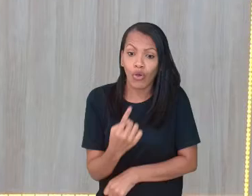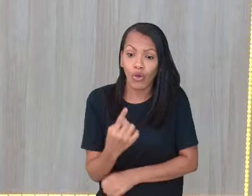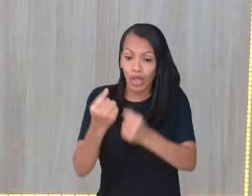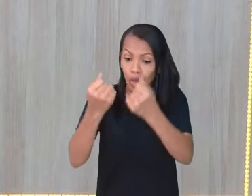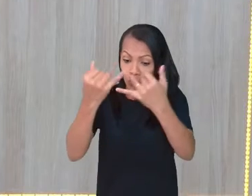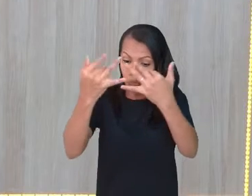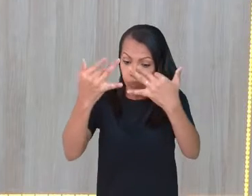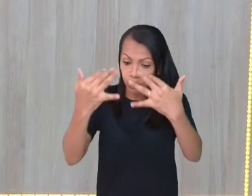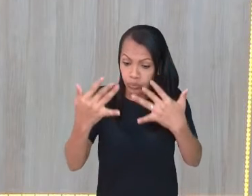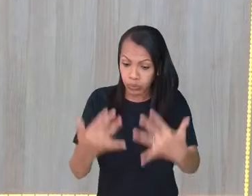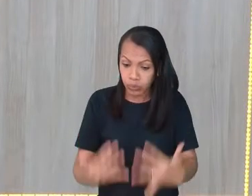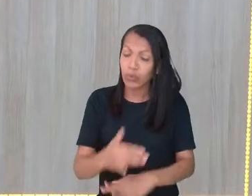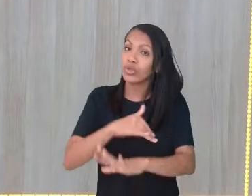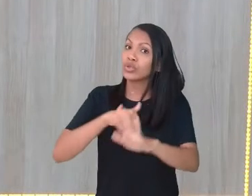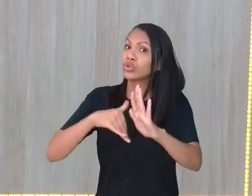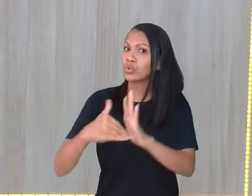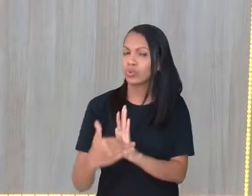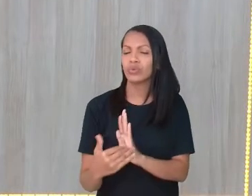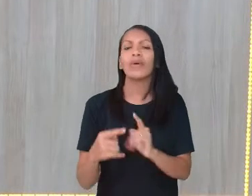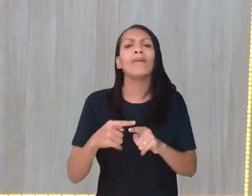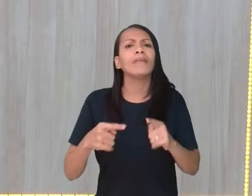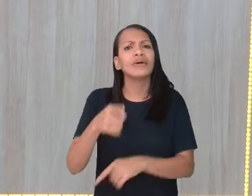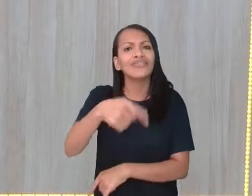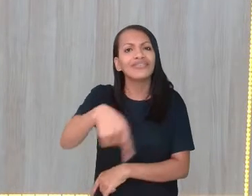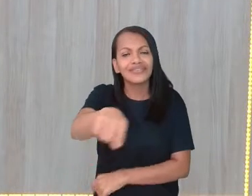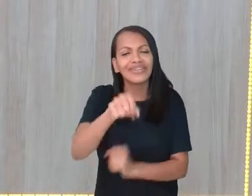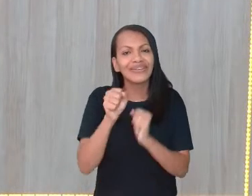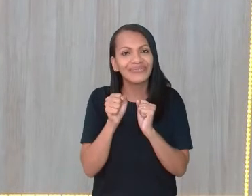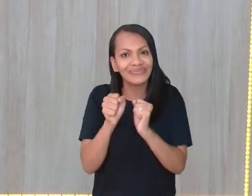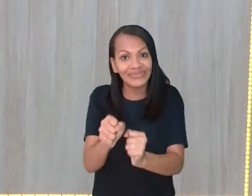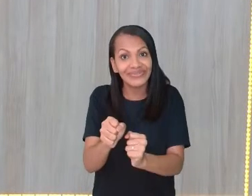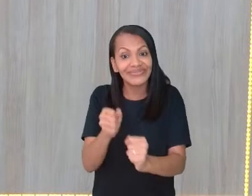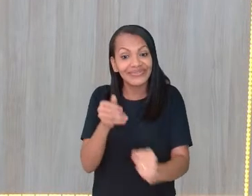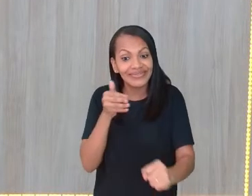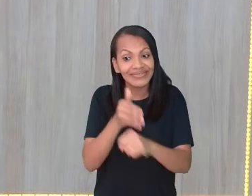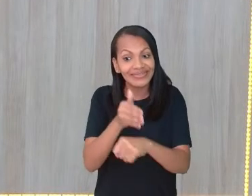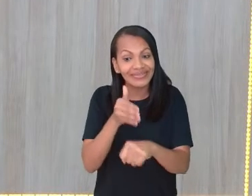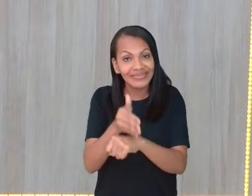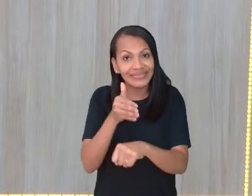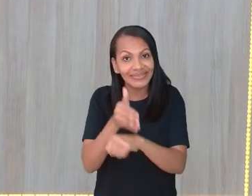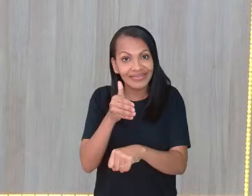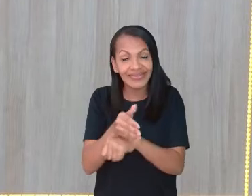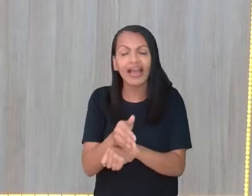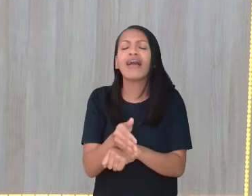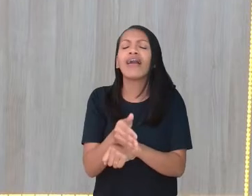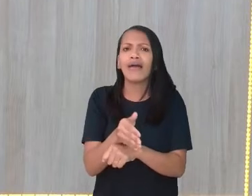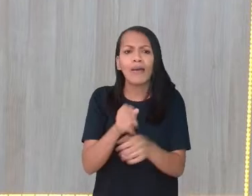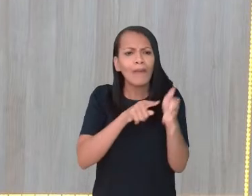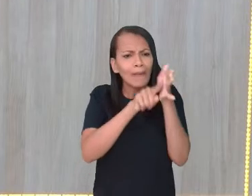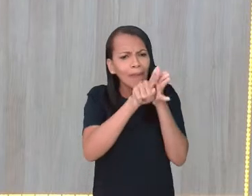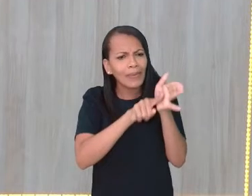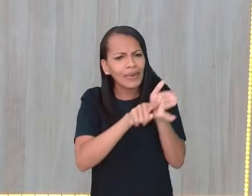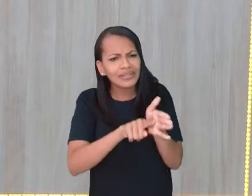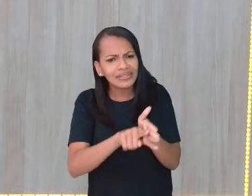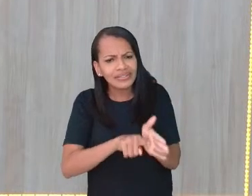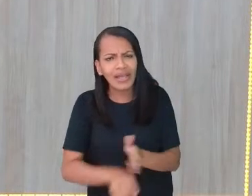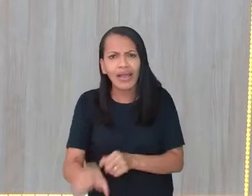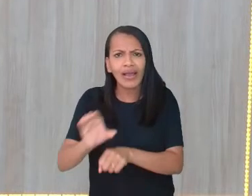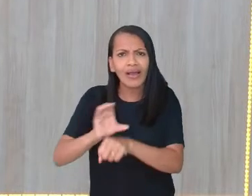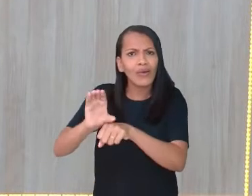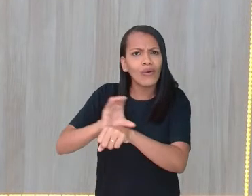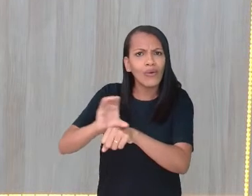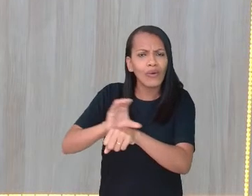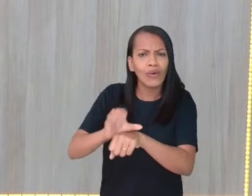né, até porque não me cabe também, mas você pode jogar lá, né, na aba de pesquisa, coloca